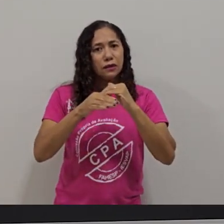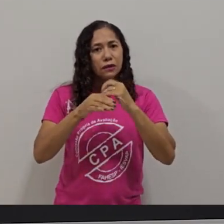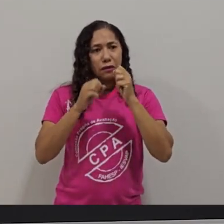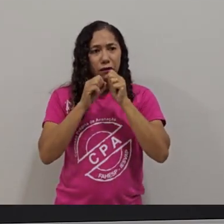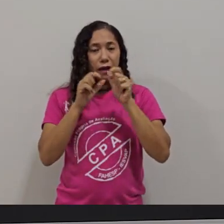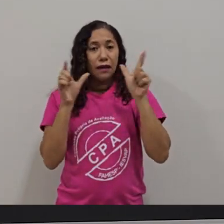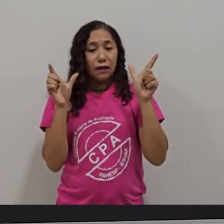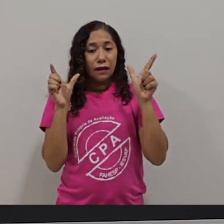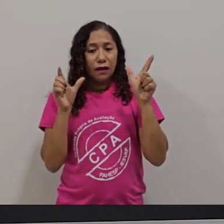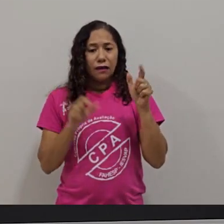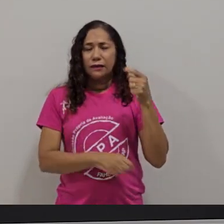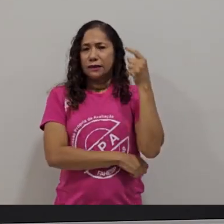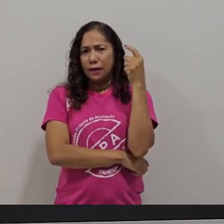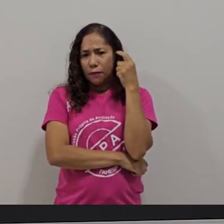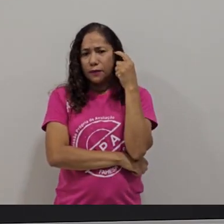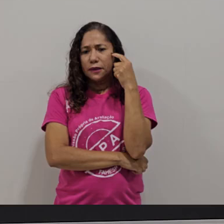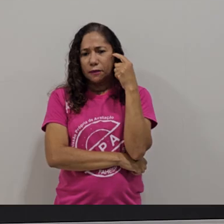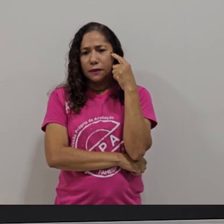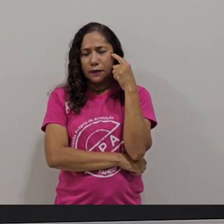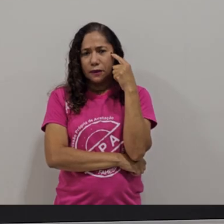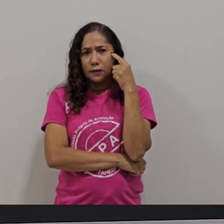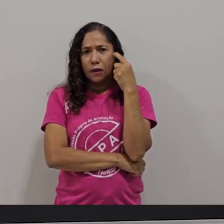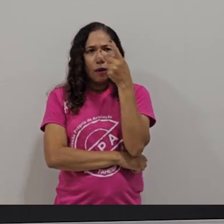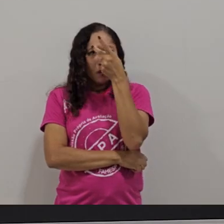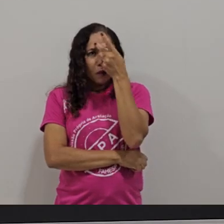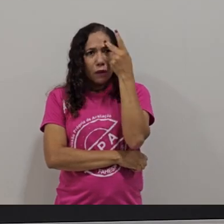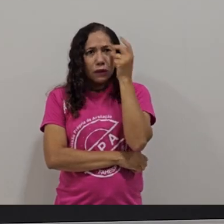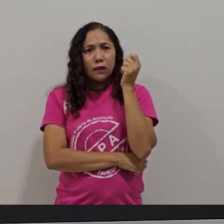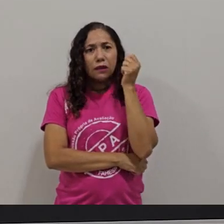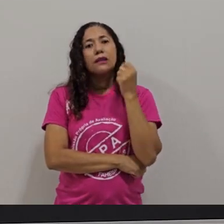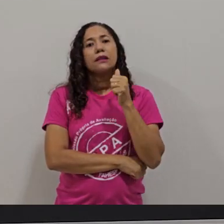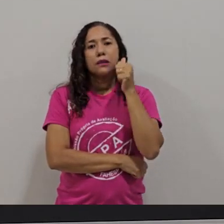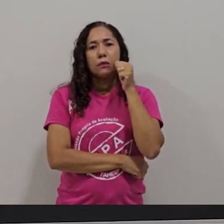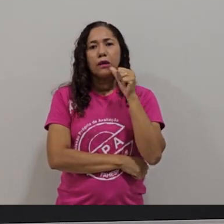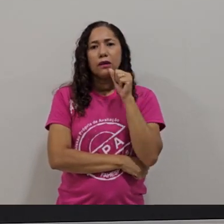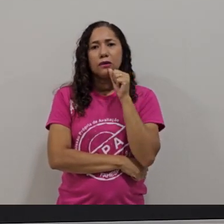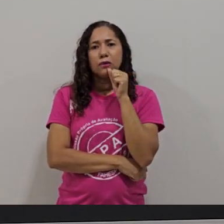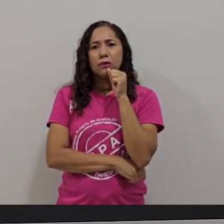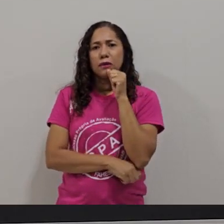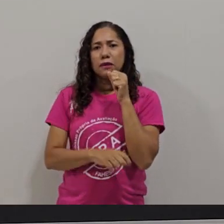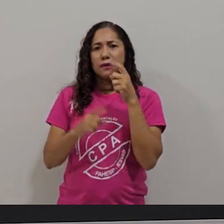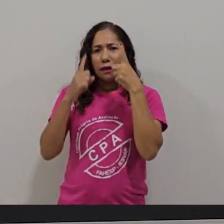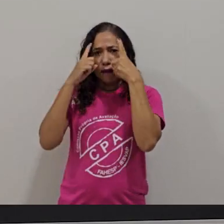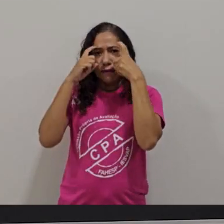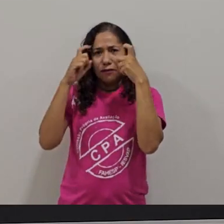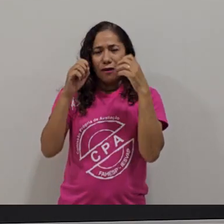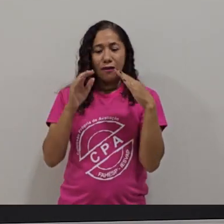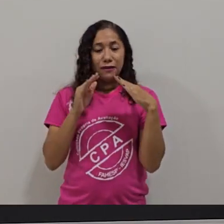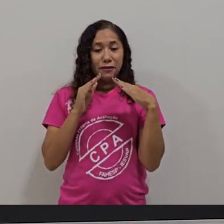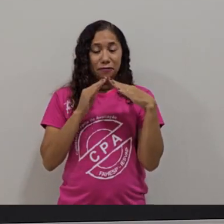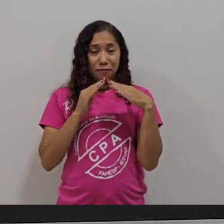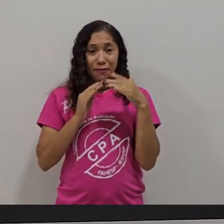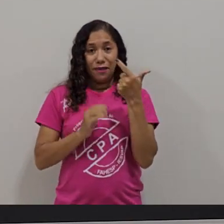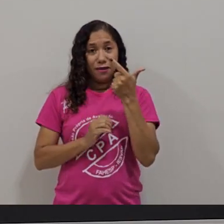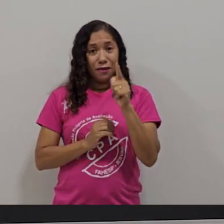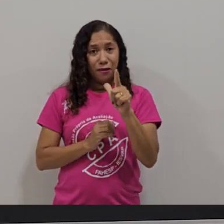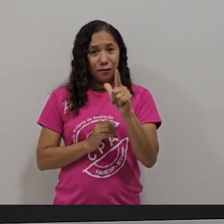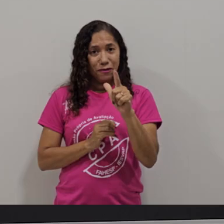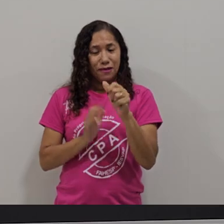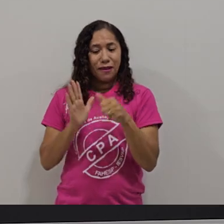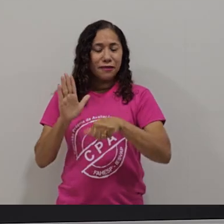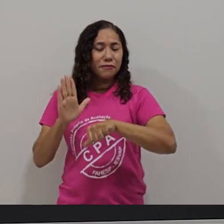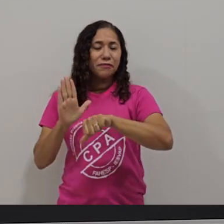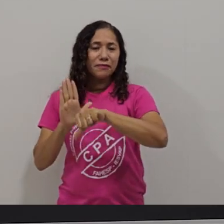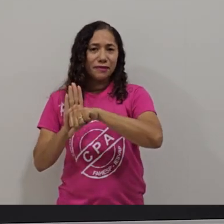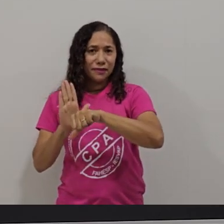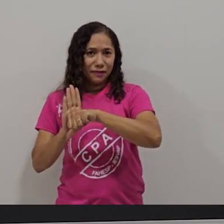que você está dizendo. Você já parou para pensar quantas mulheres surdas são vítimas de violência doméstica e não conseguem reportar